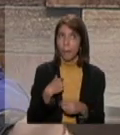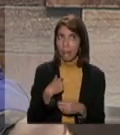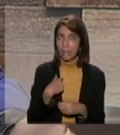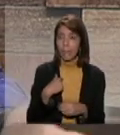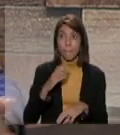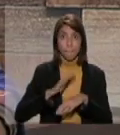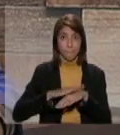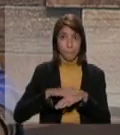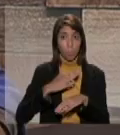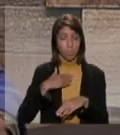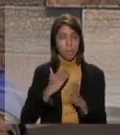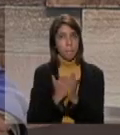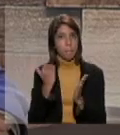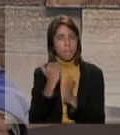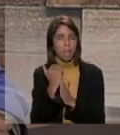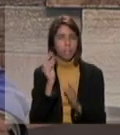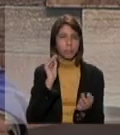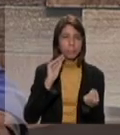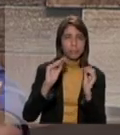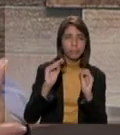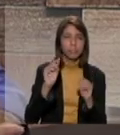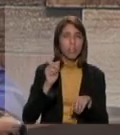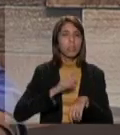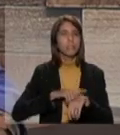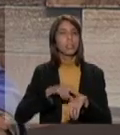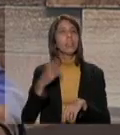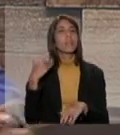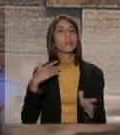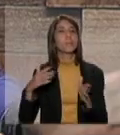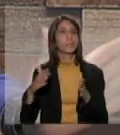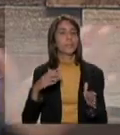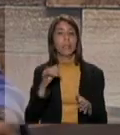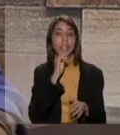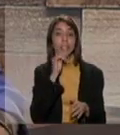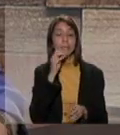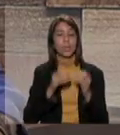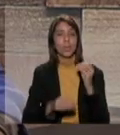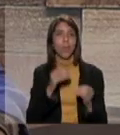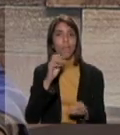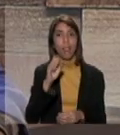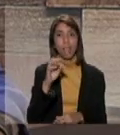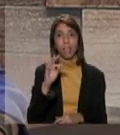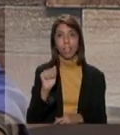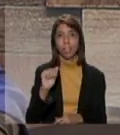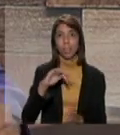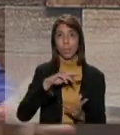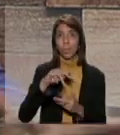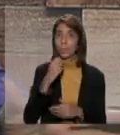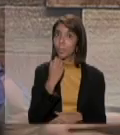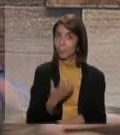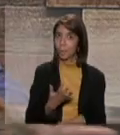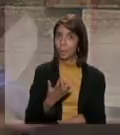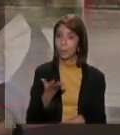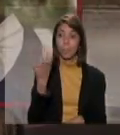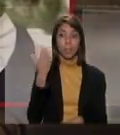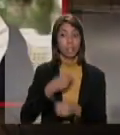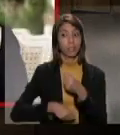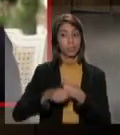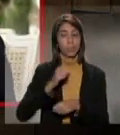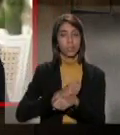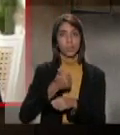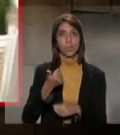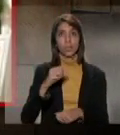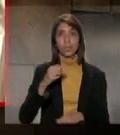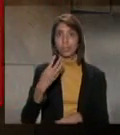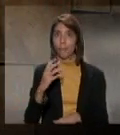eu vou rechear essa figura, né? Qual é a época? Por exemplo, agora, a gente fez Eta Mundo Bom, uma novela passava-se nos anos 40. Então aí